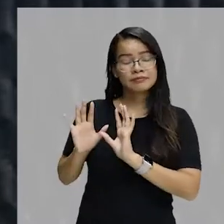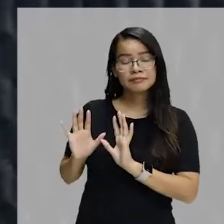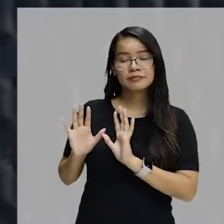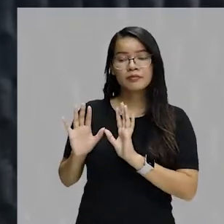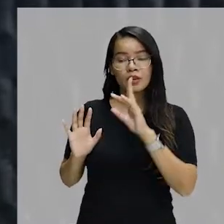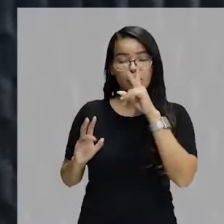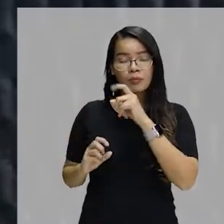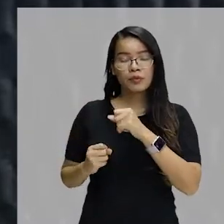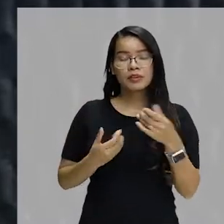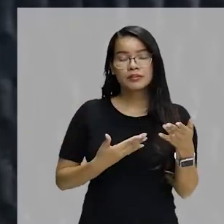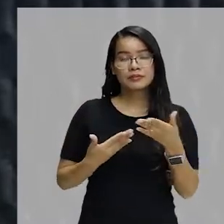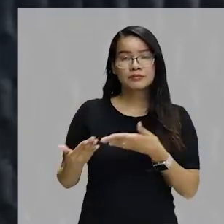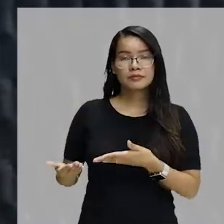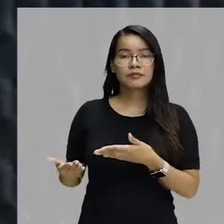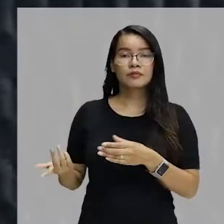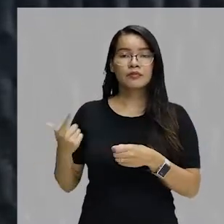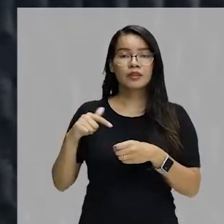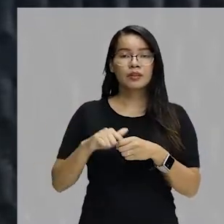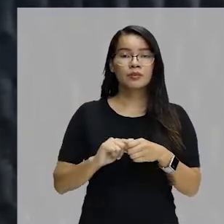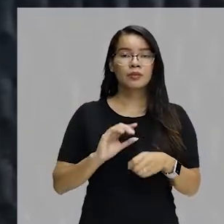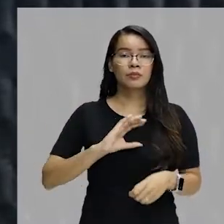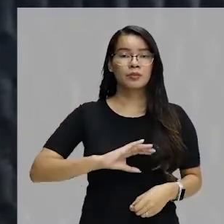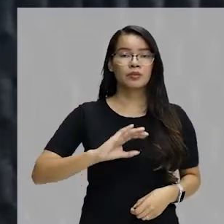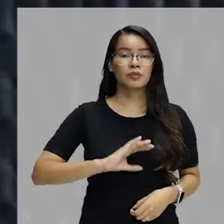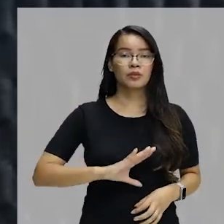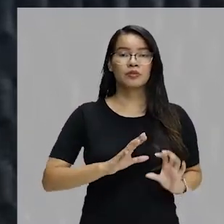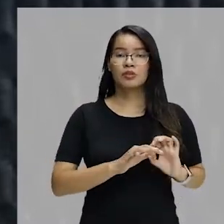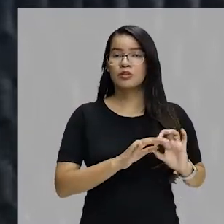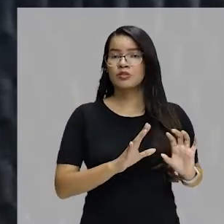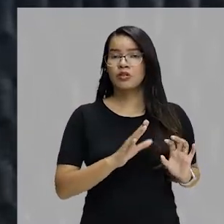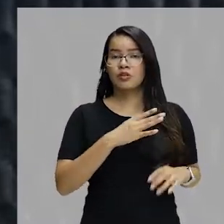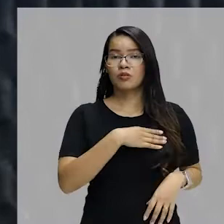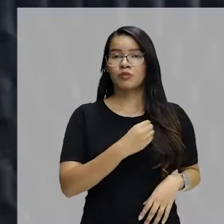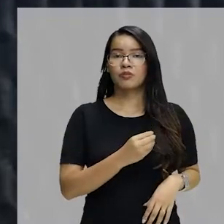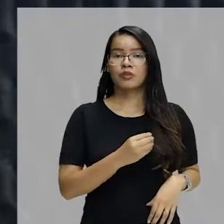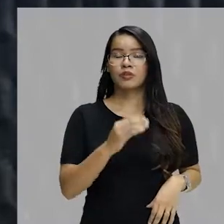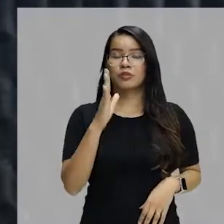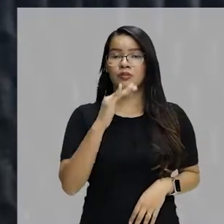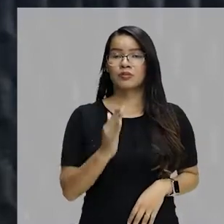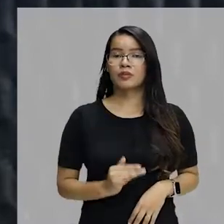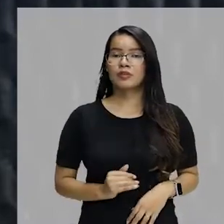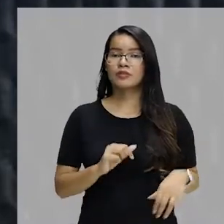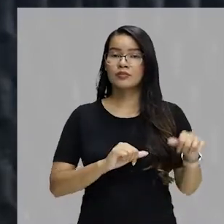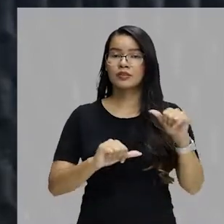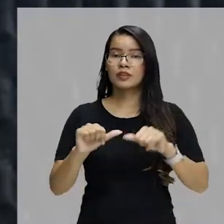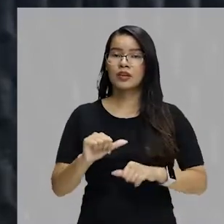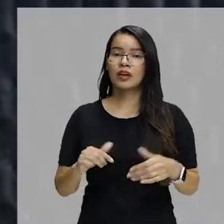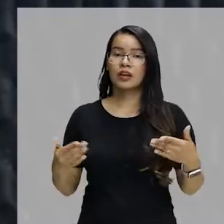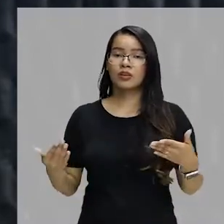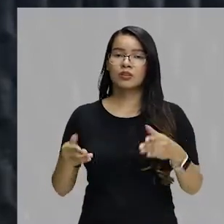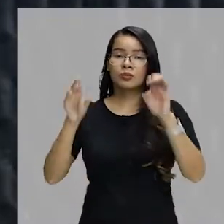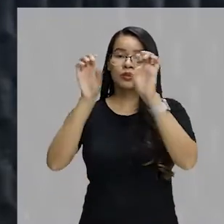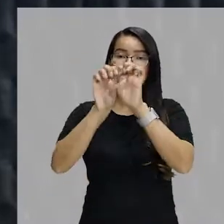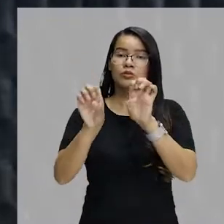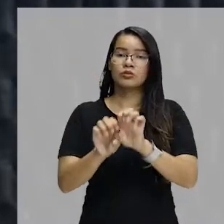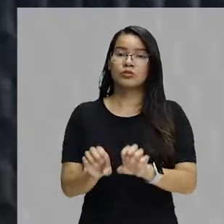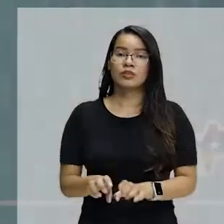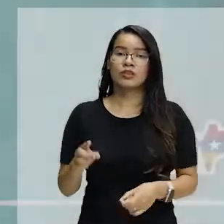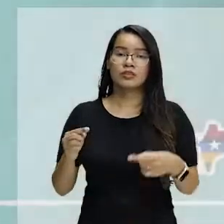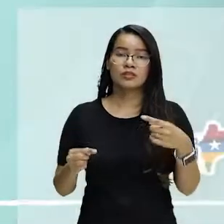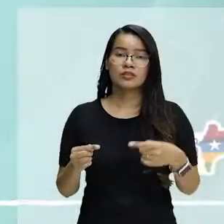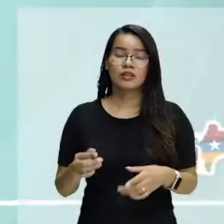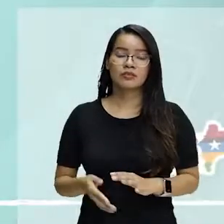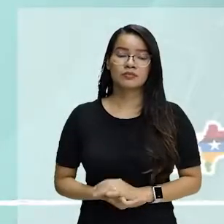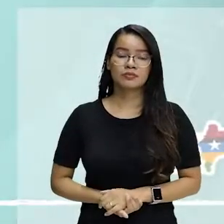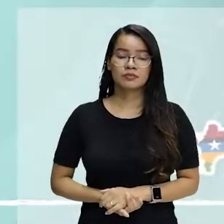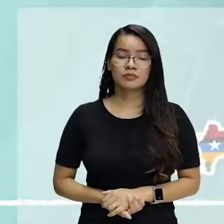Portugal, né, deixar o filho, que era uma criança ainda, e o Brasil tem que se transformar ali em uma estrutura regencial, ok?